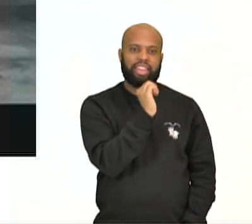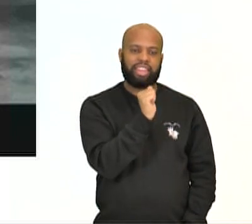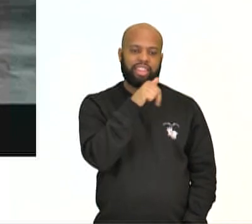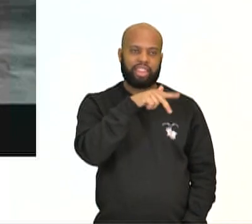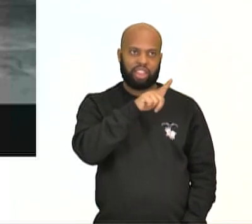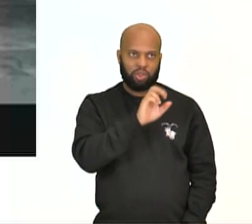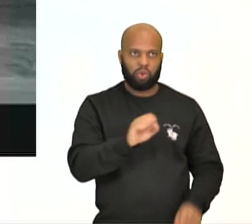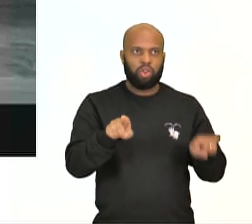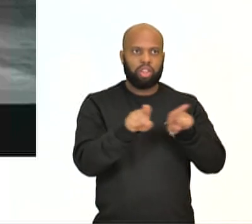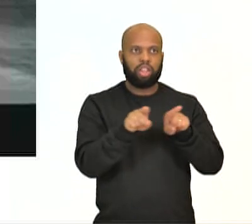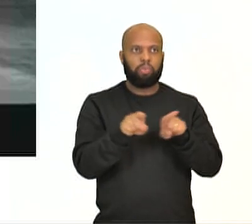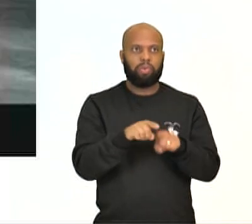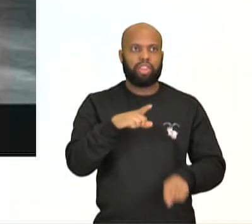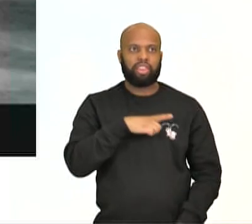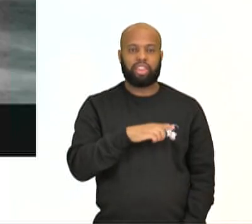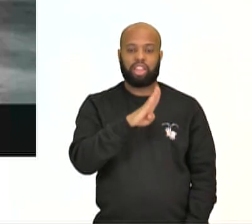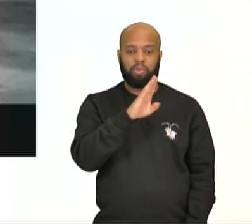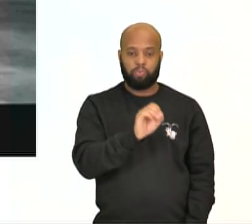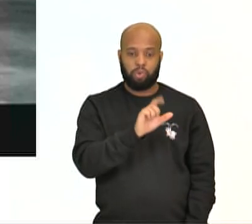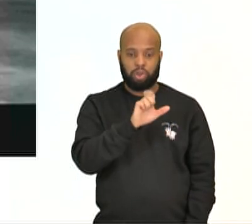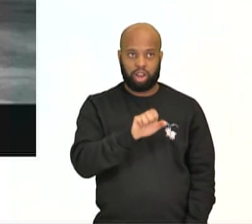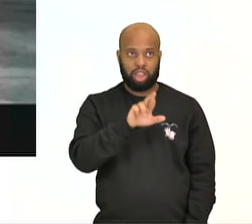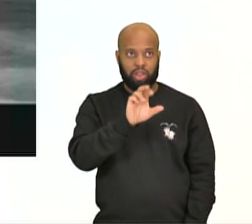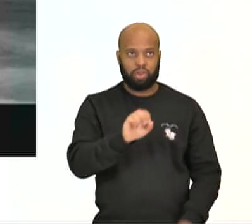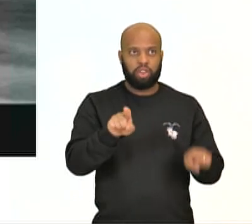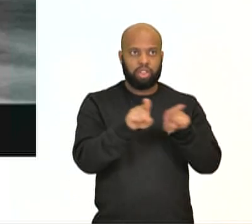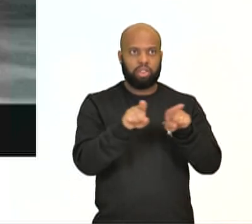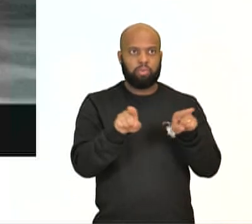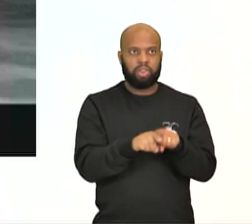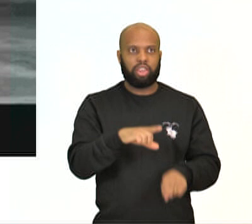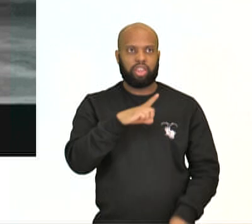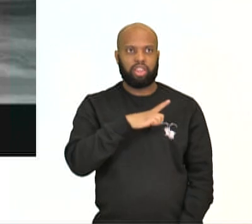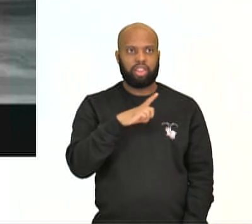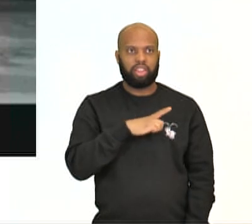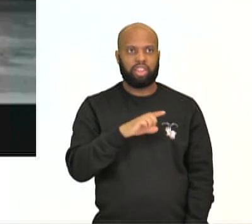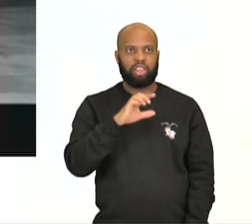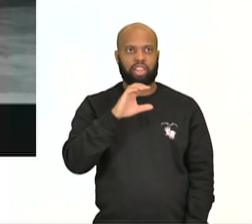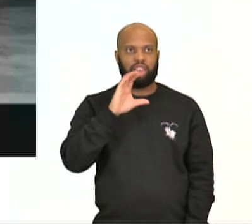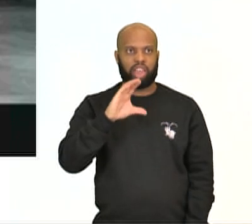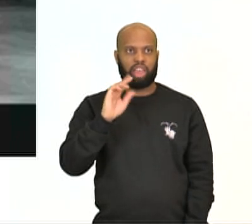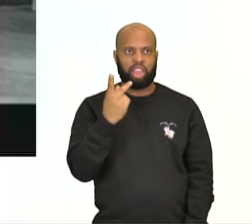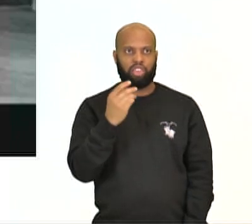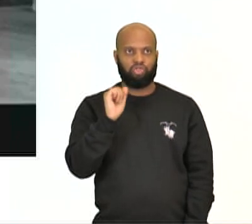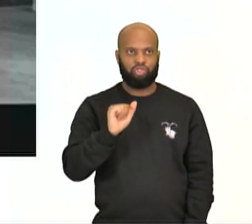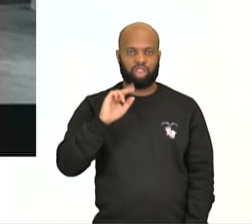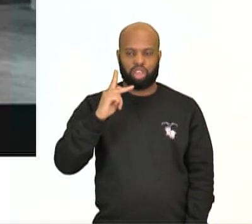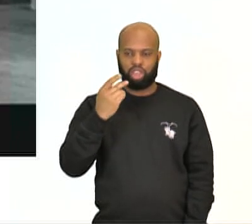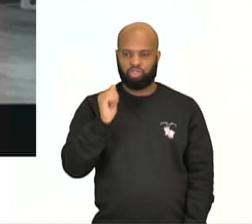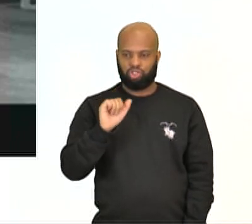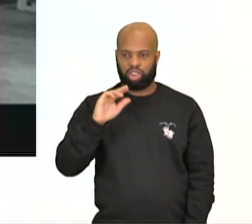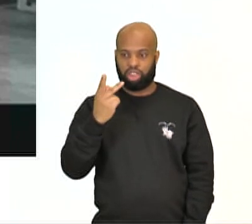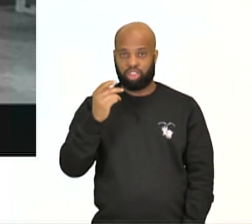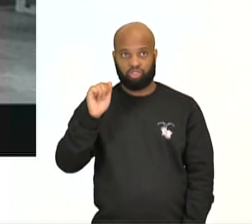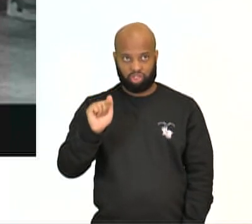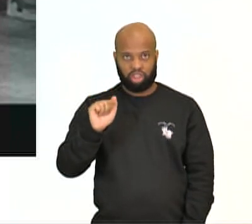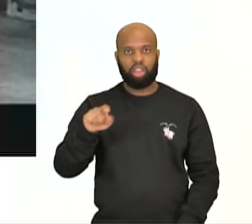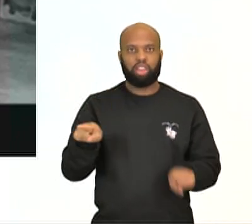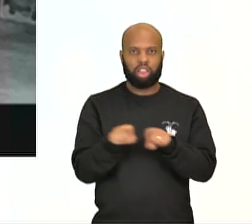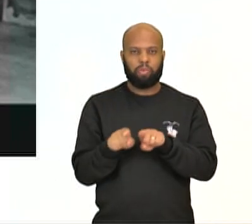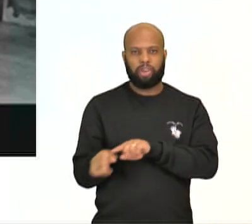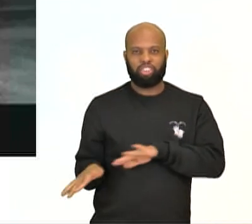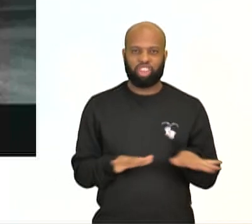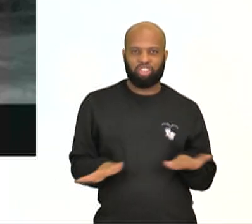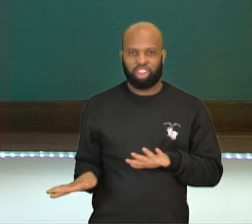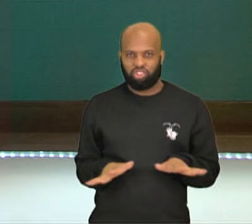cha-cha-cha. Aqui na imagem, vocês podem verificar, eles estão dançando uma dança latina, um